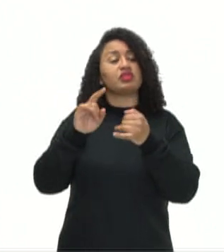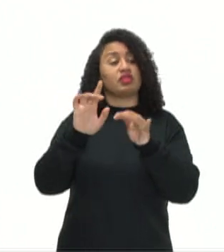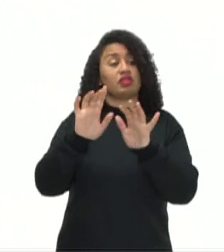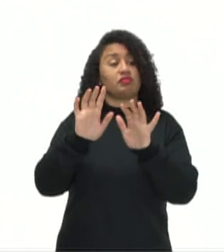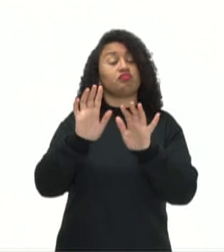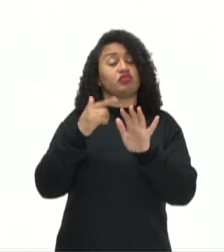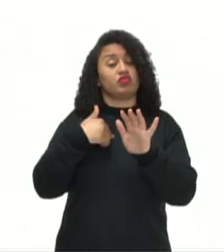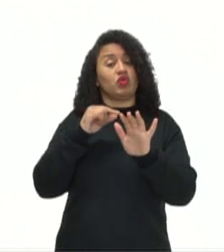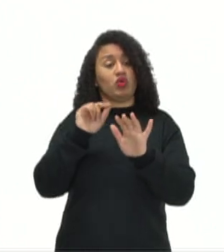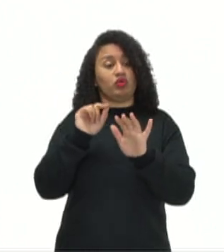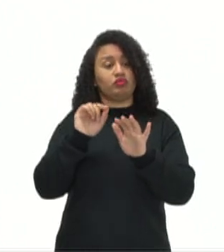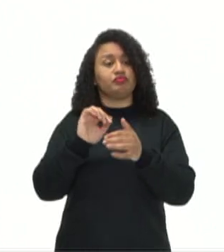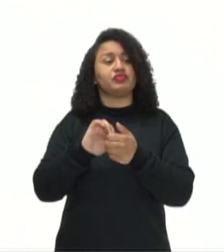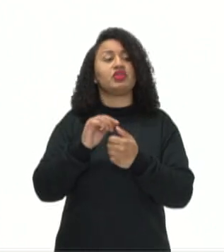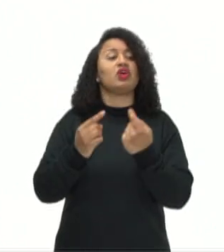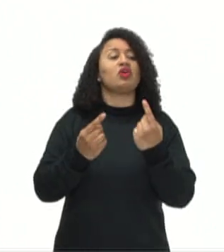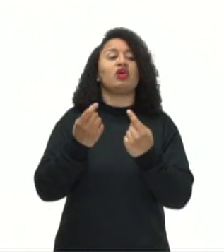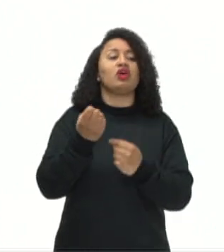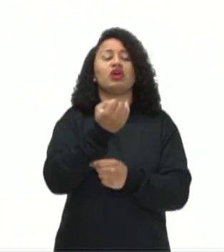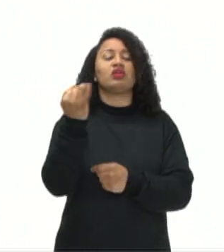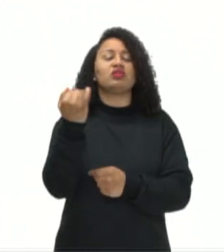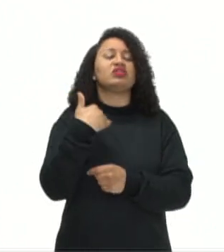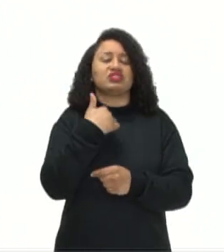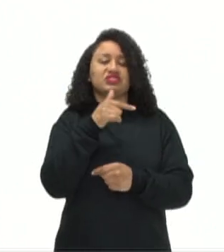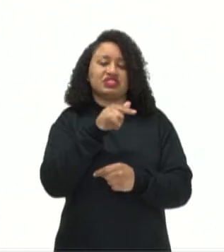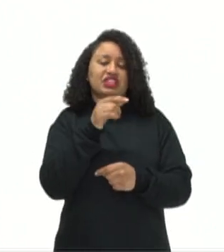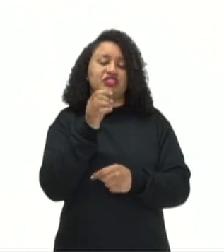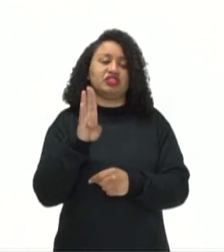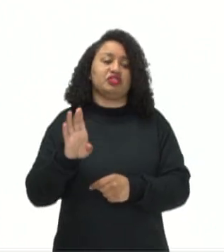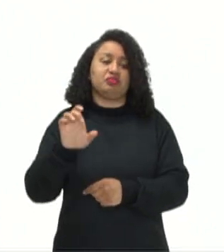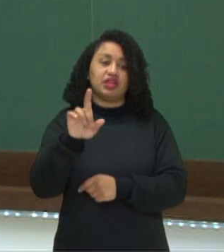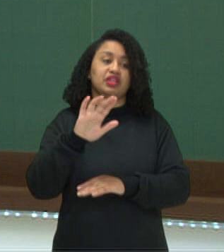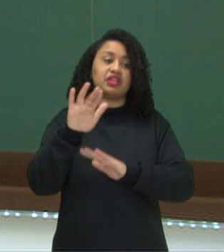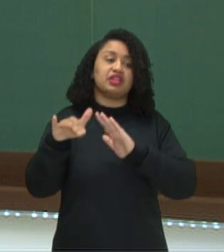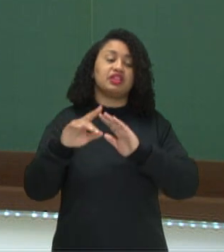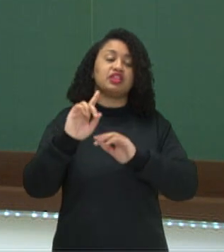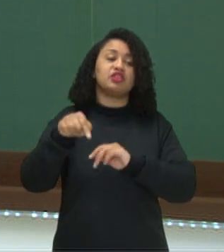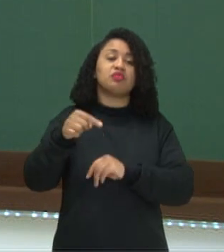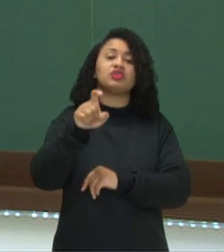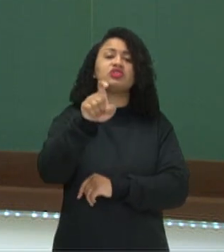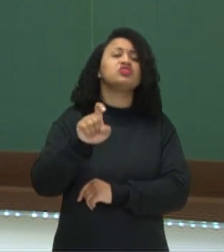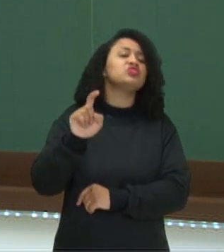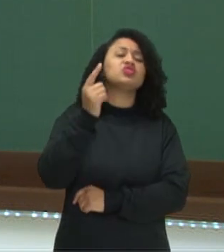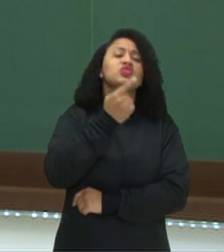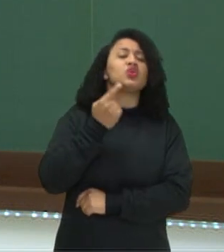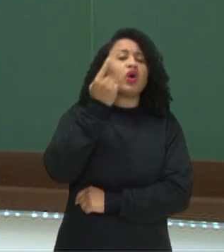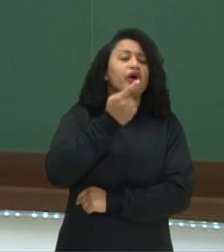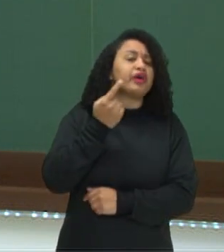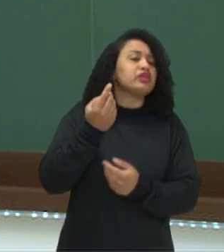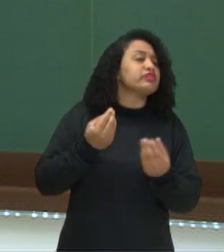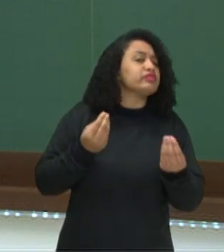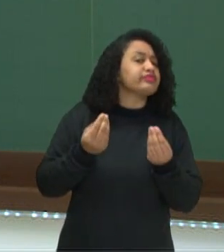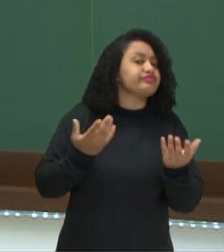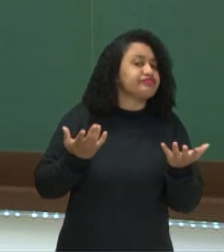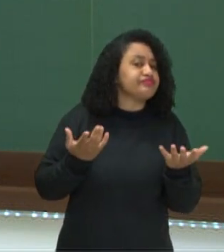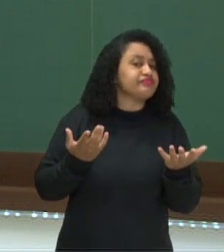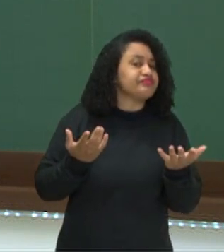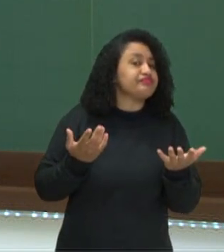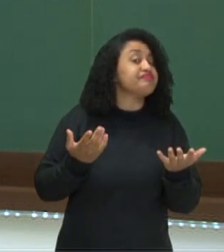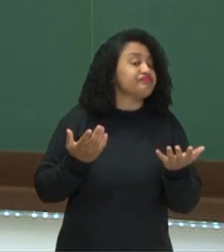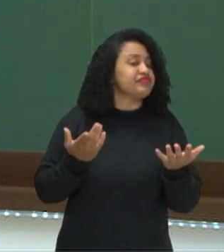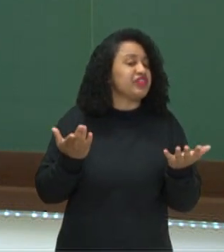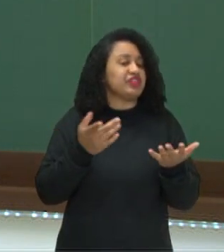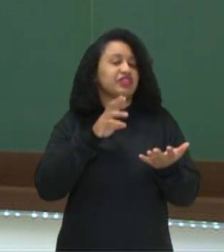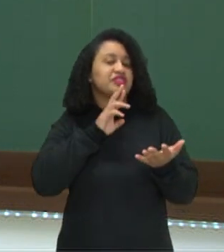fala o seguinte: qual deve ser a quantidade de bactérias após X horas? E aí?